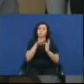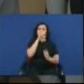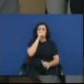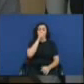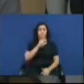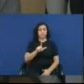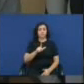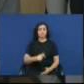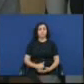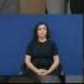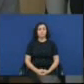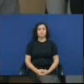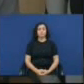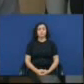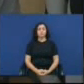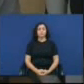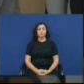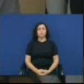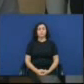eventos do município.